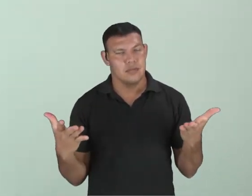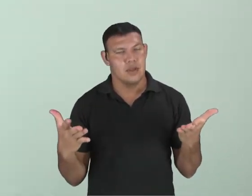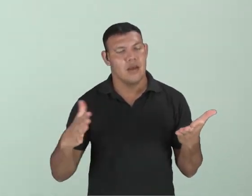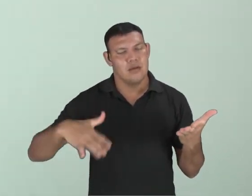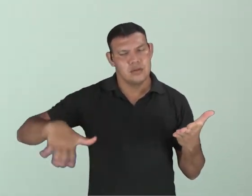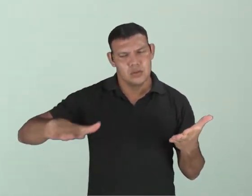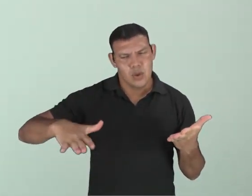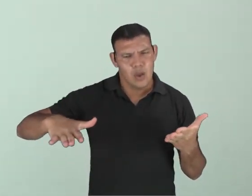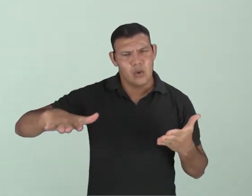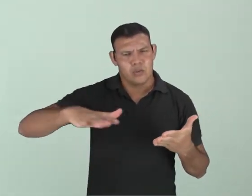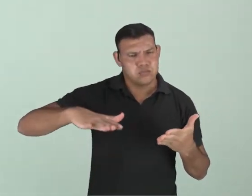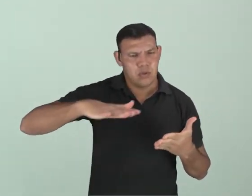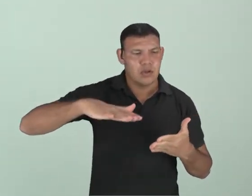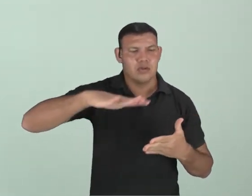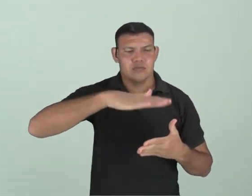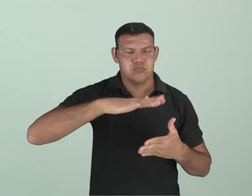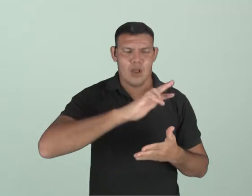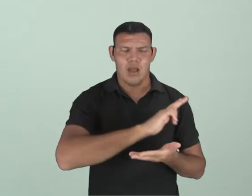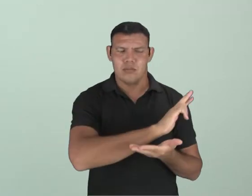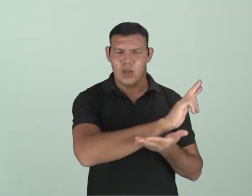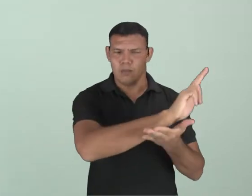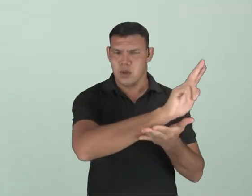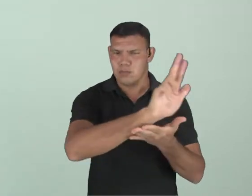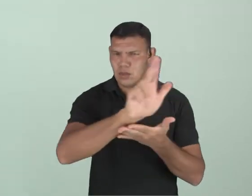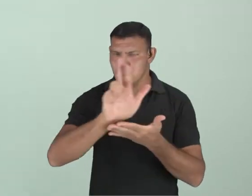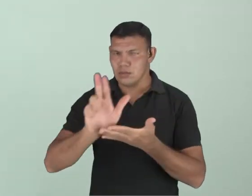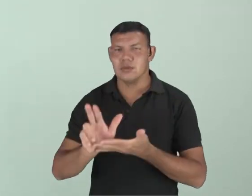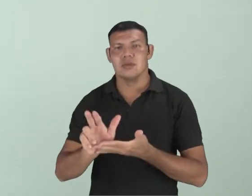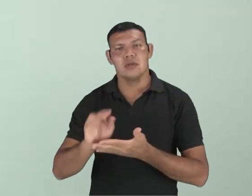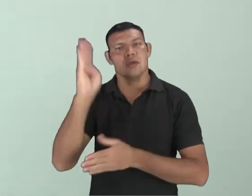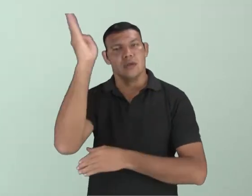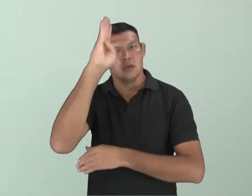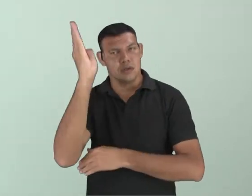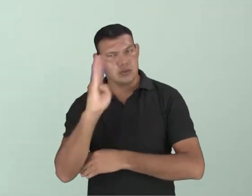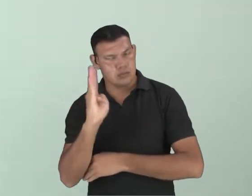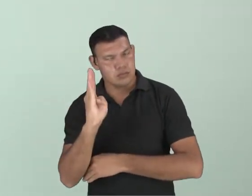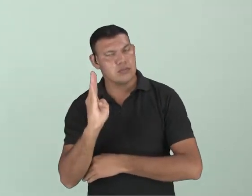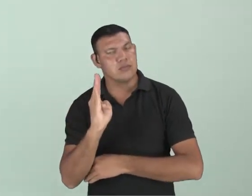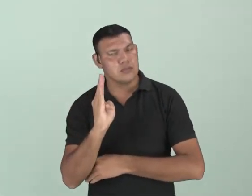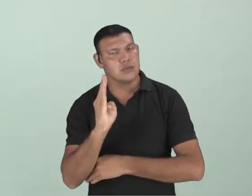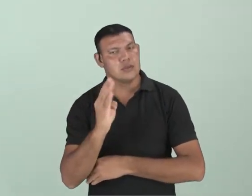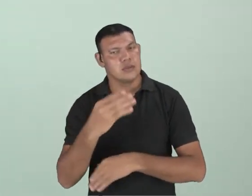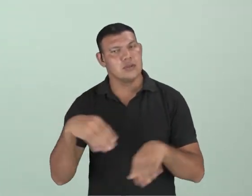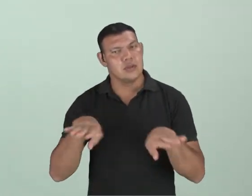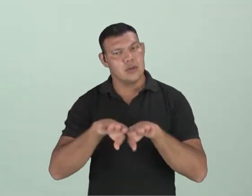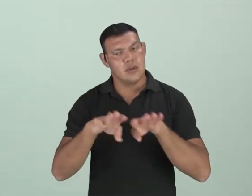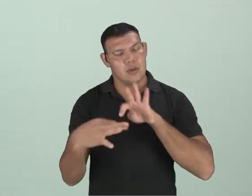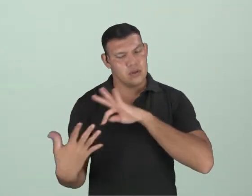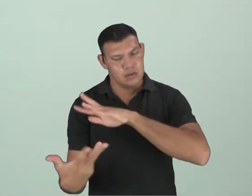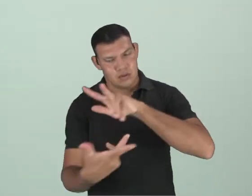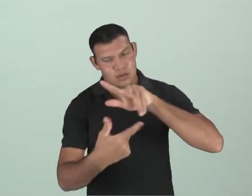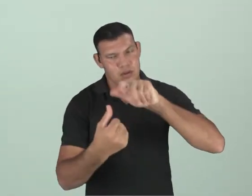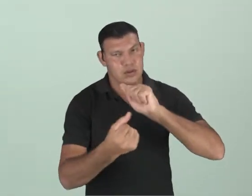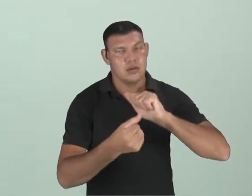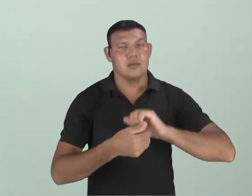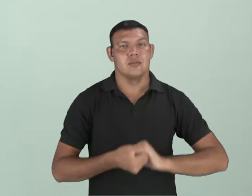série de indústrias existentes hoje, não só no Brasil, mas no mundo todo. E